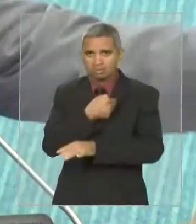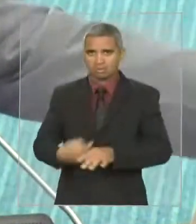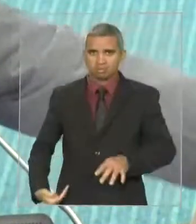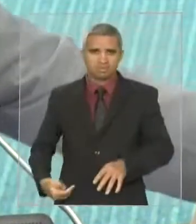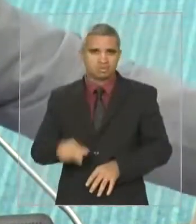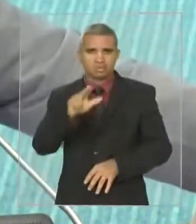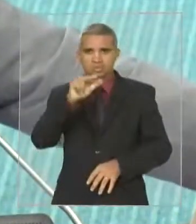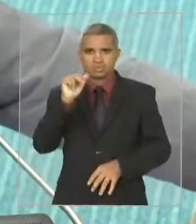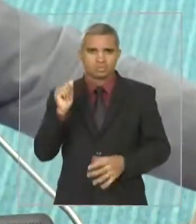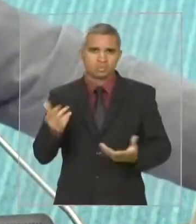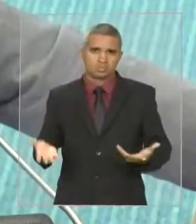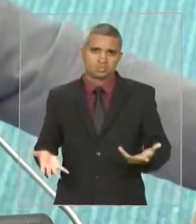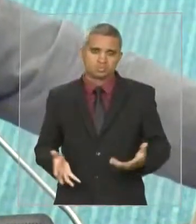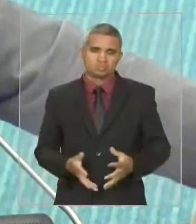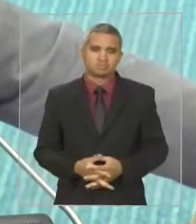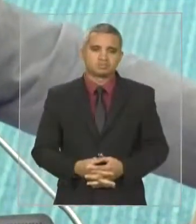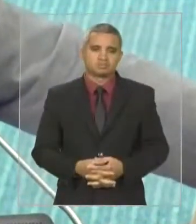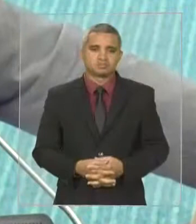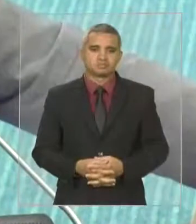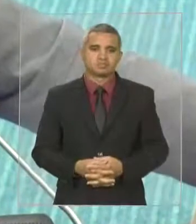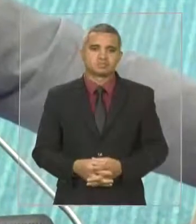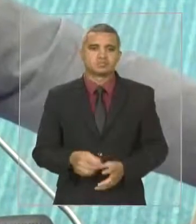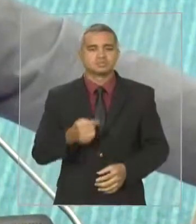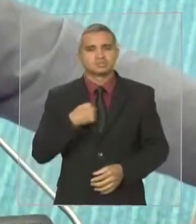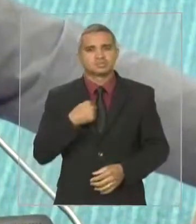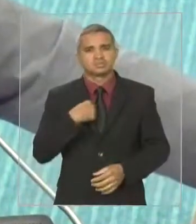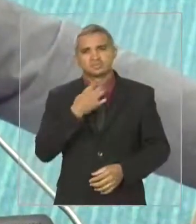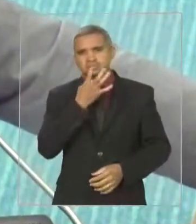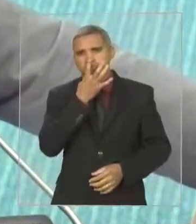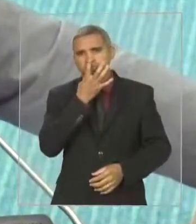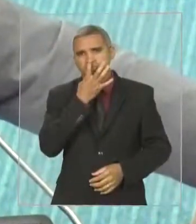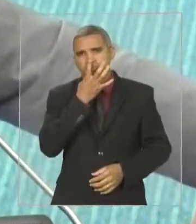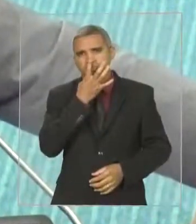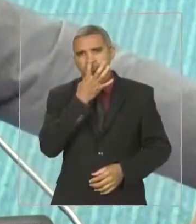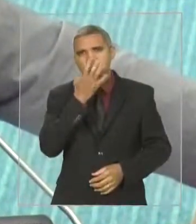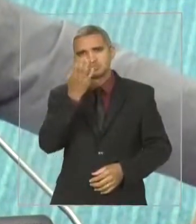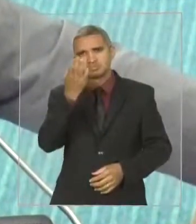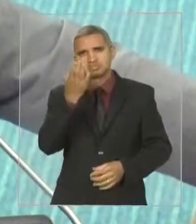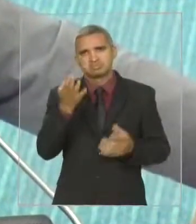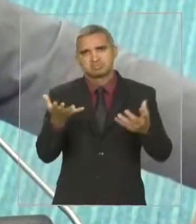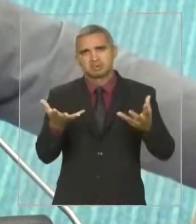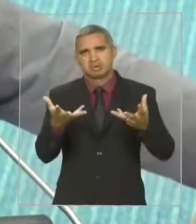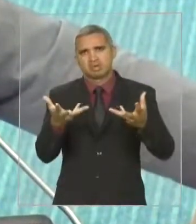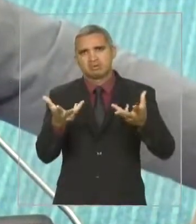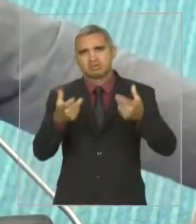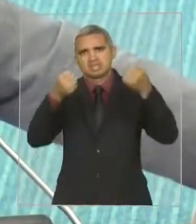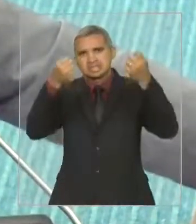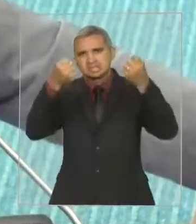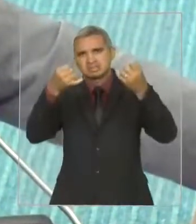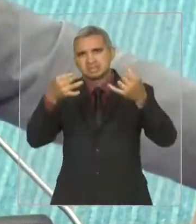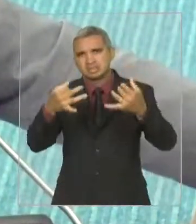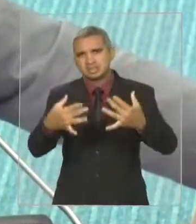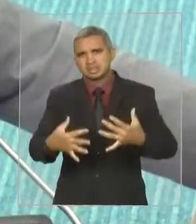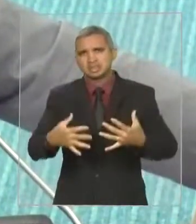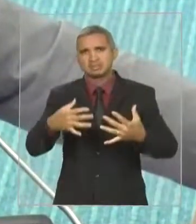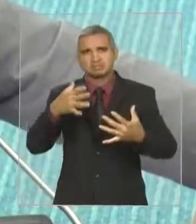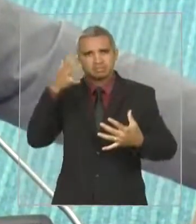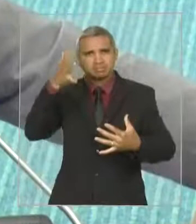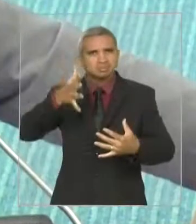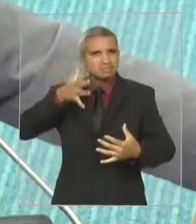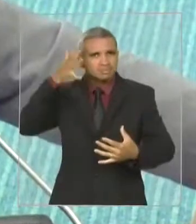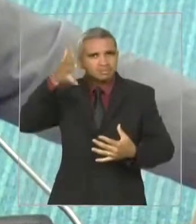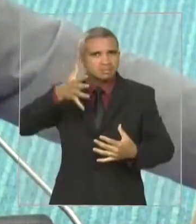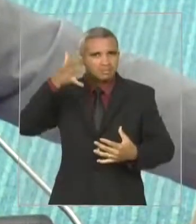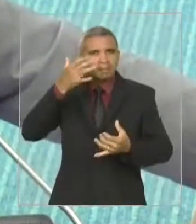assistindo o seu pronunciamento técnico e muito bem explicado, explicativo, dando aulas,